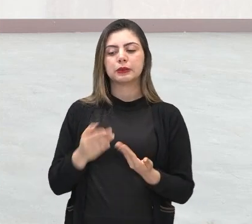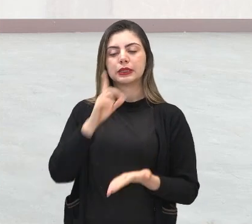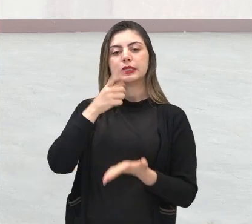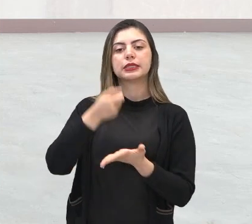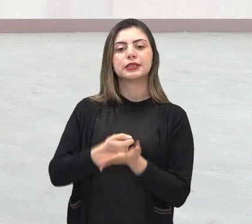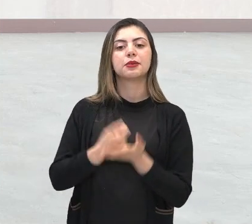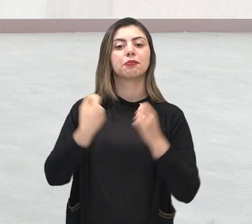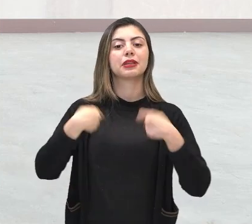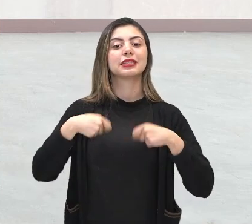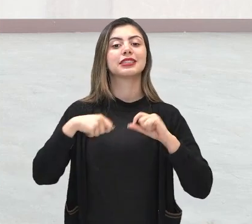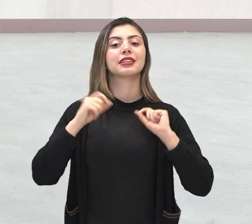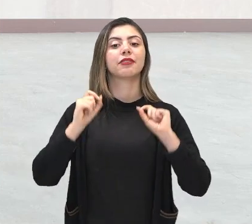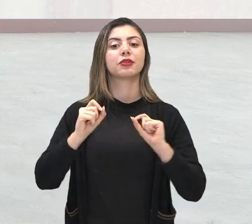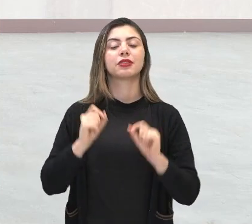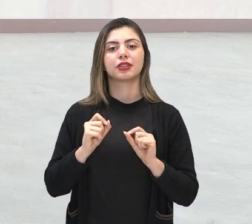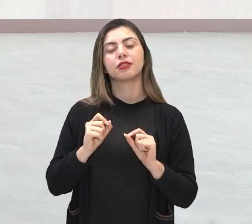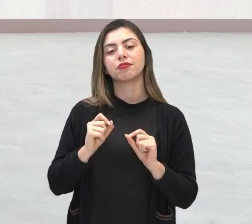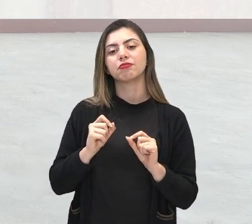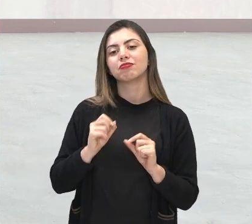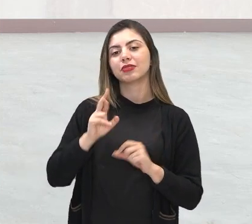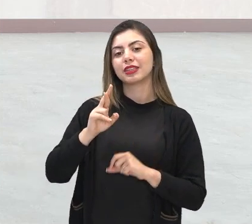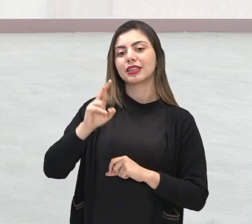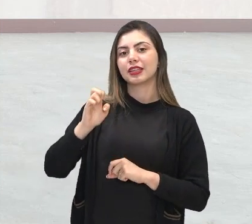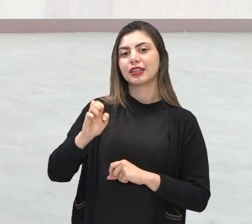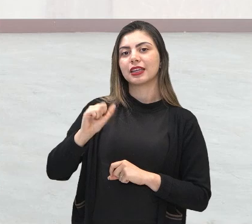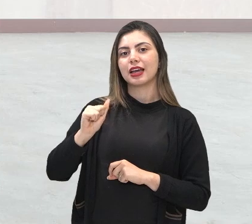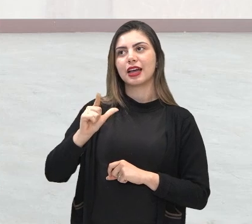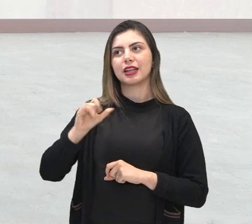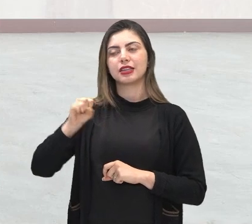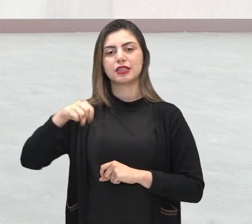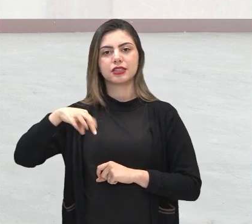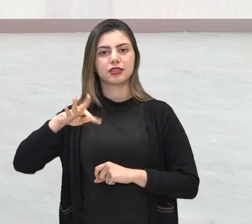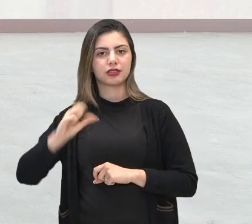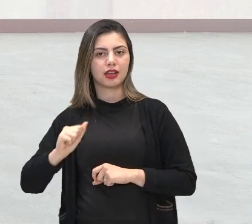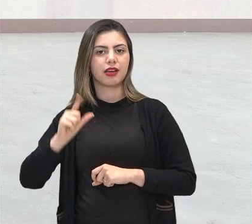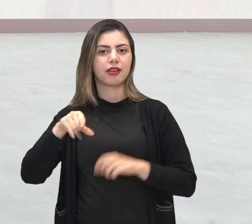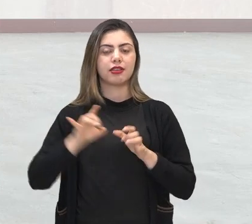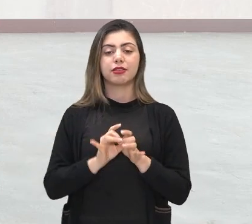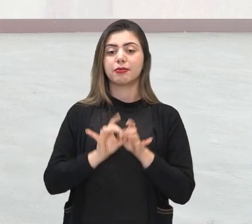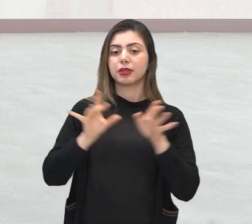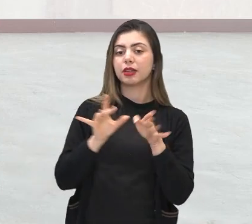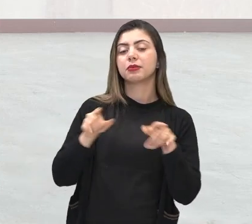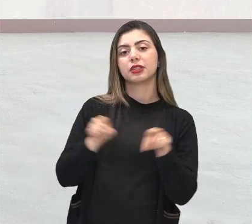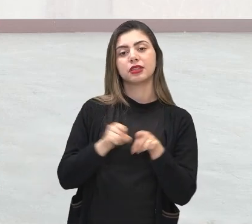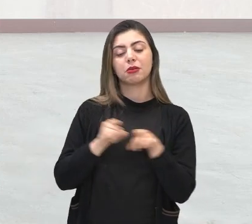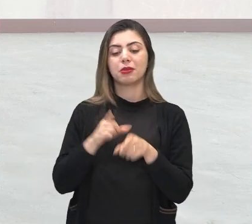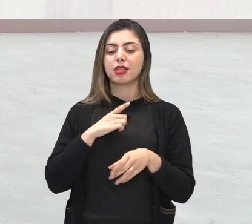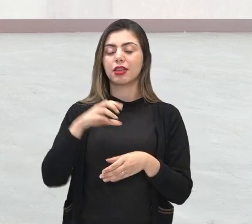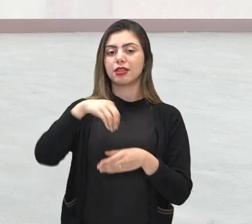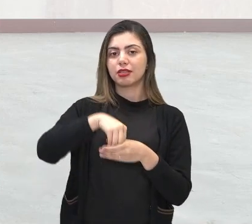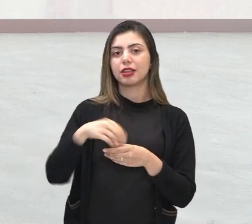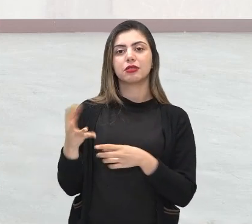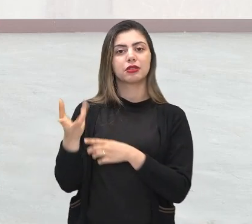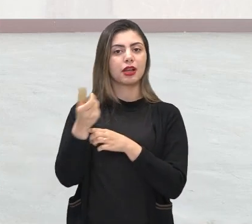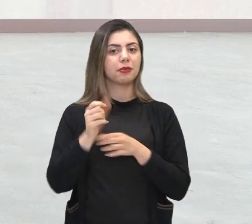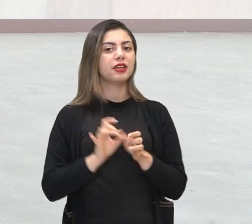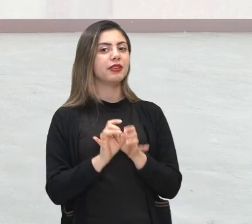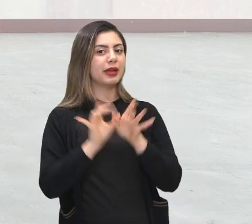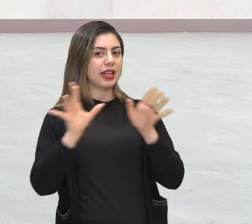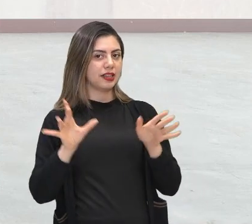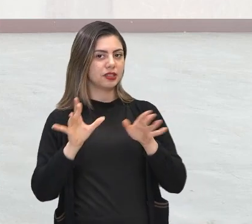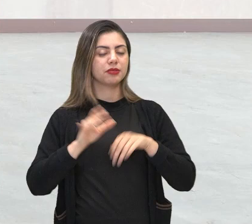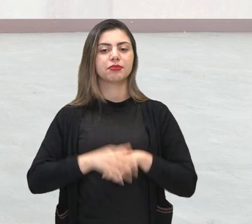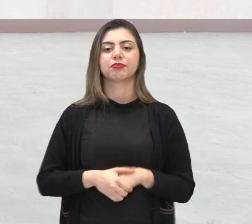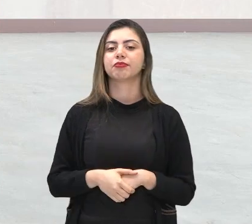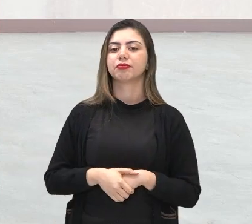ser realista inclusive em suas criações artísticas deixando de lado as